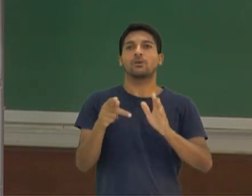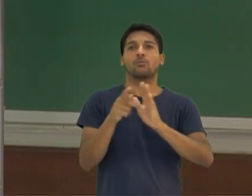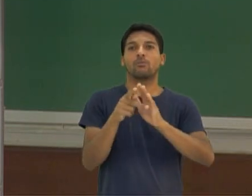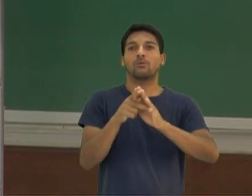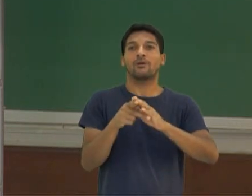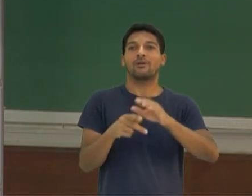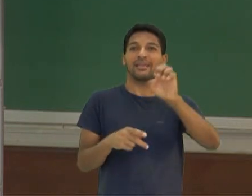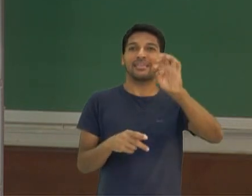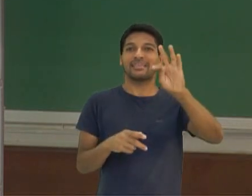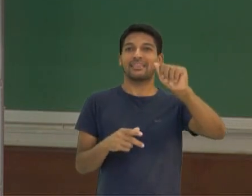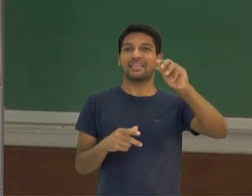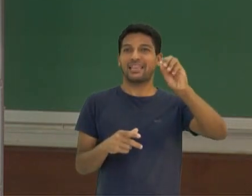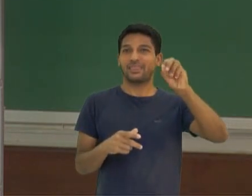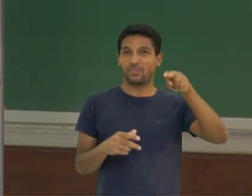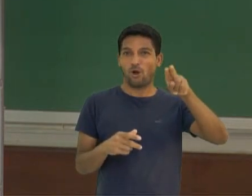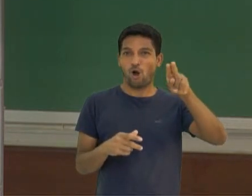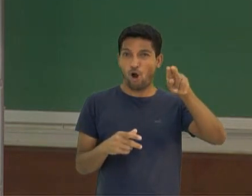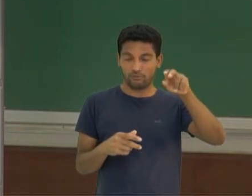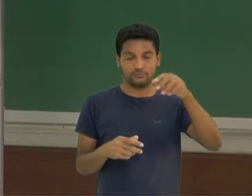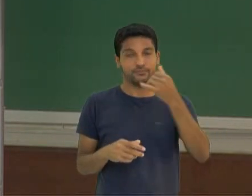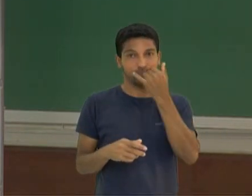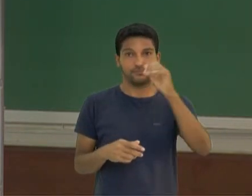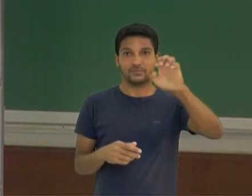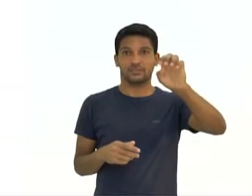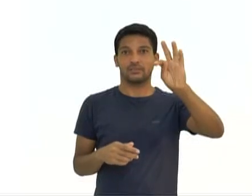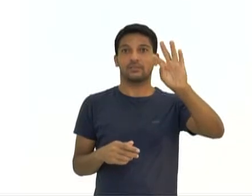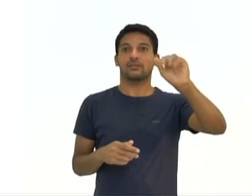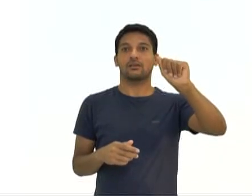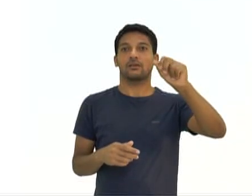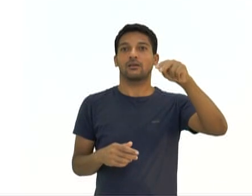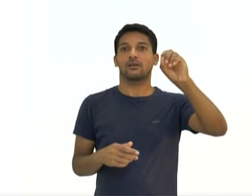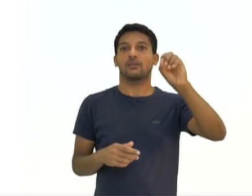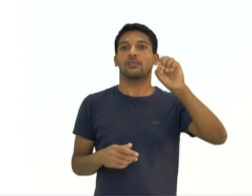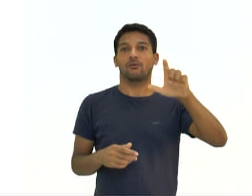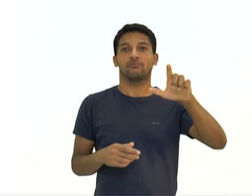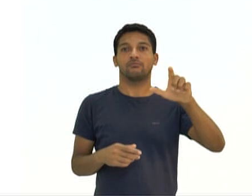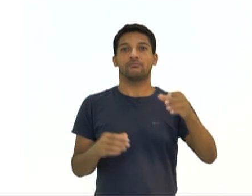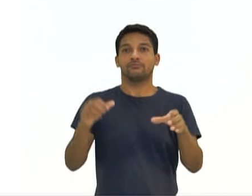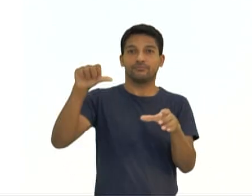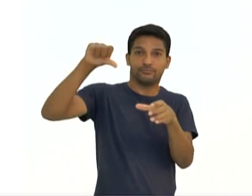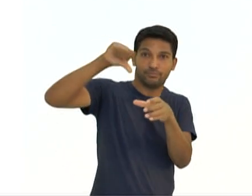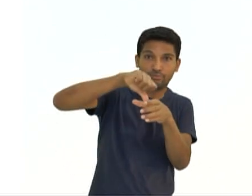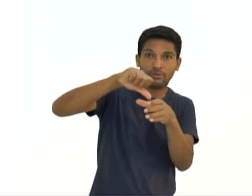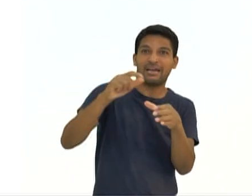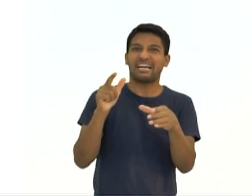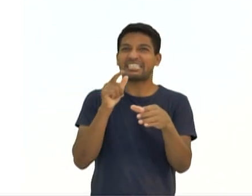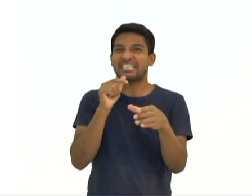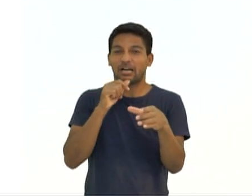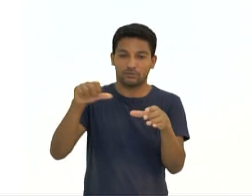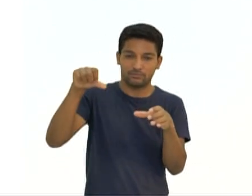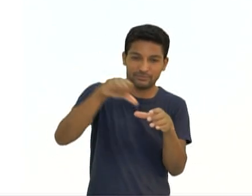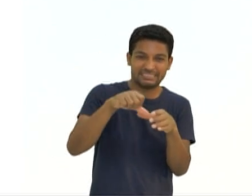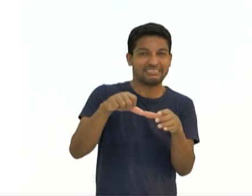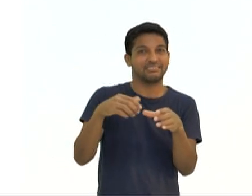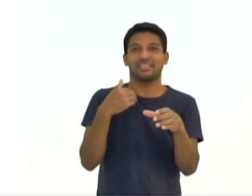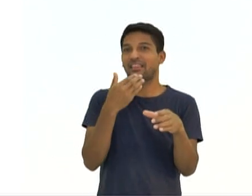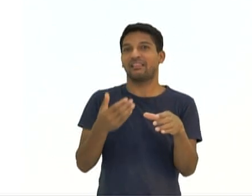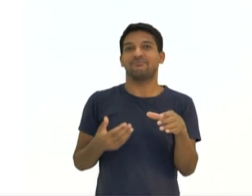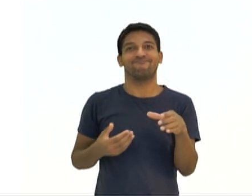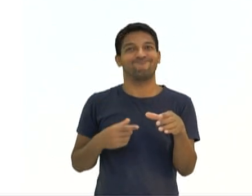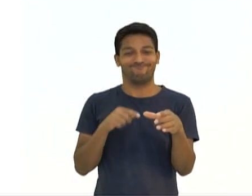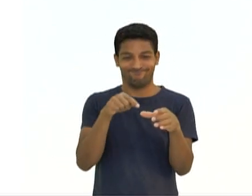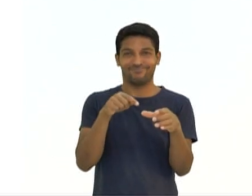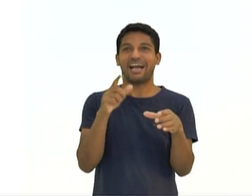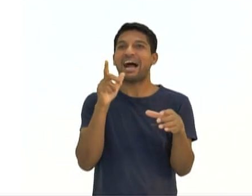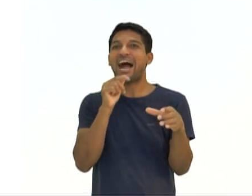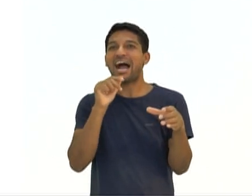queda acidental do álcool no reservatório de água potável tornou ela imprópria para consumo. Apesar desse incidente, duas características da